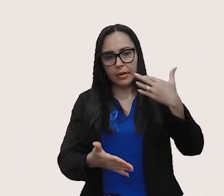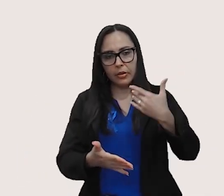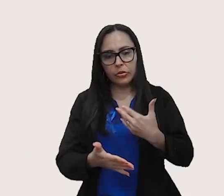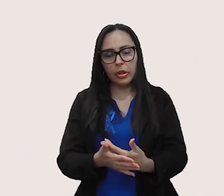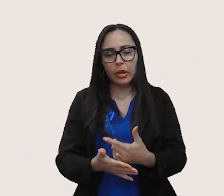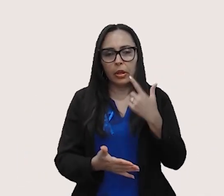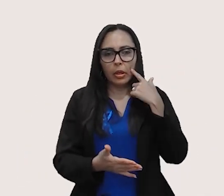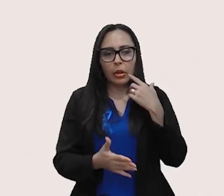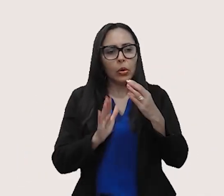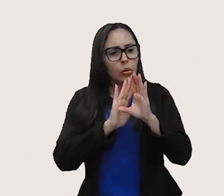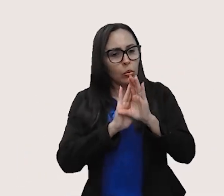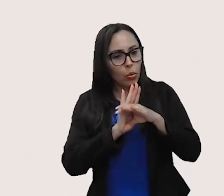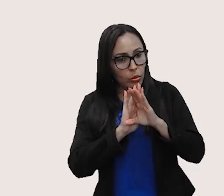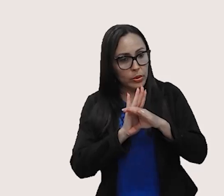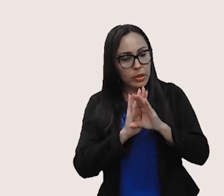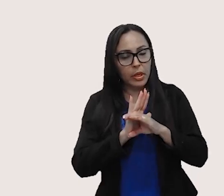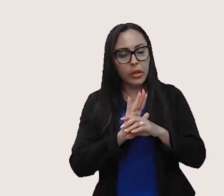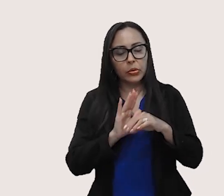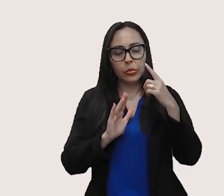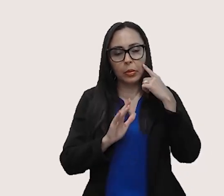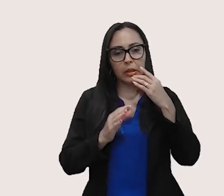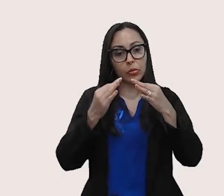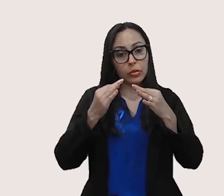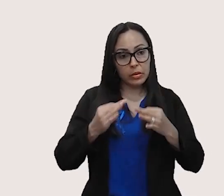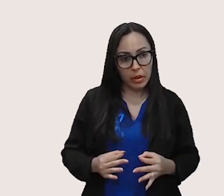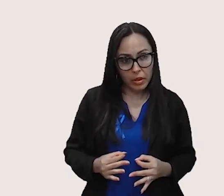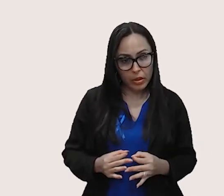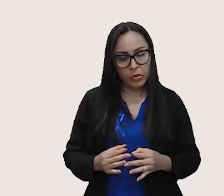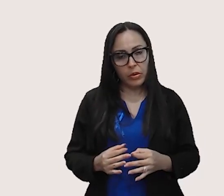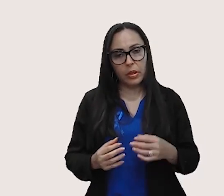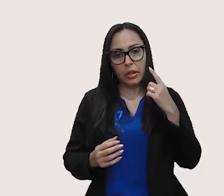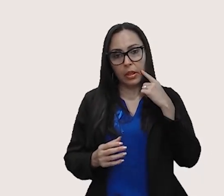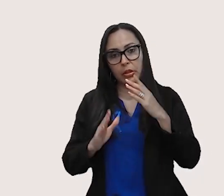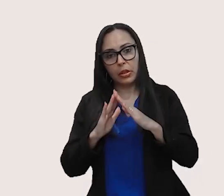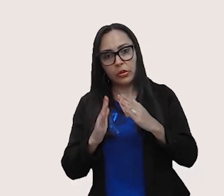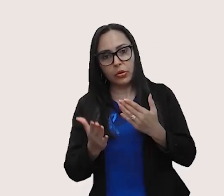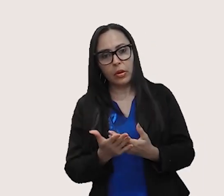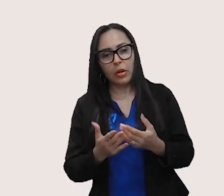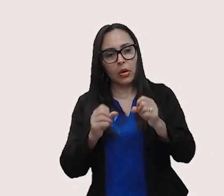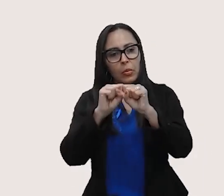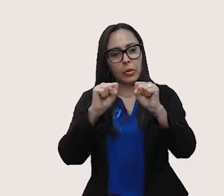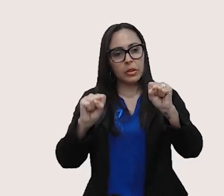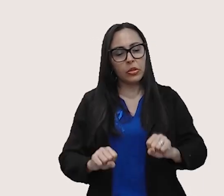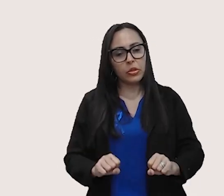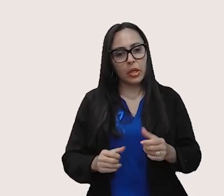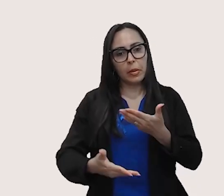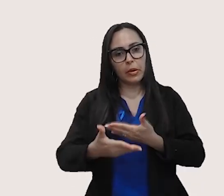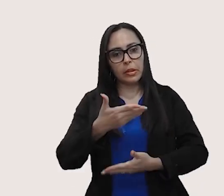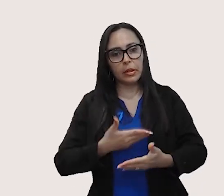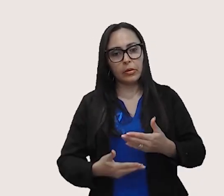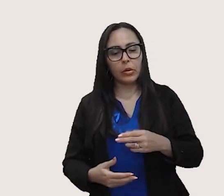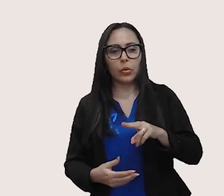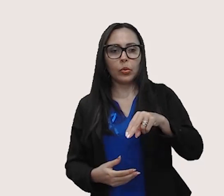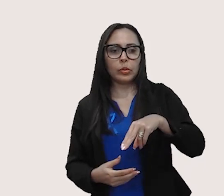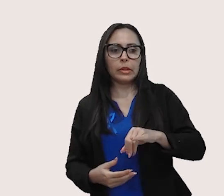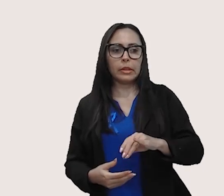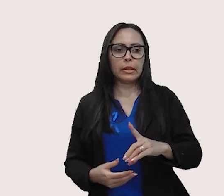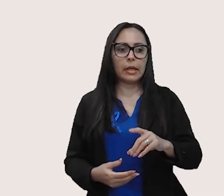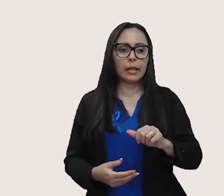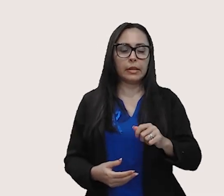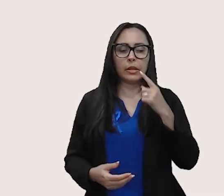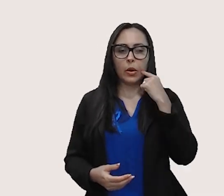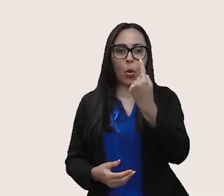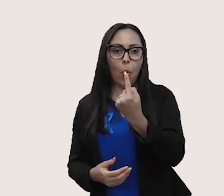numa definição de um padrão de medida que é estudado na escola como Sistema Internacional de Unidades, onde o metro